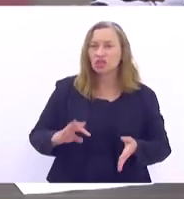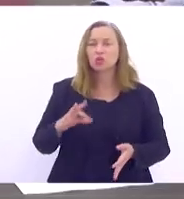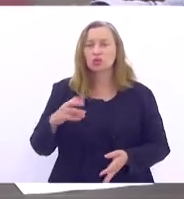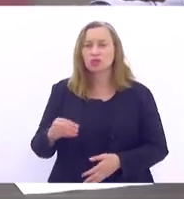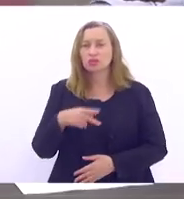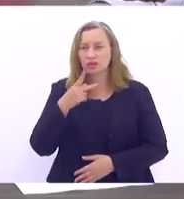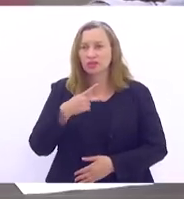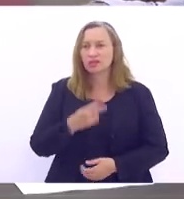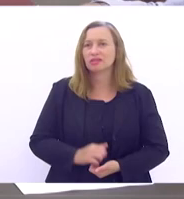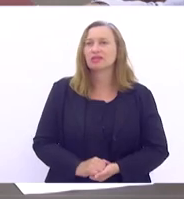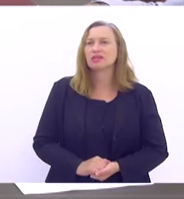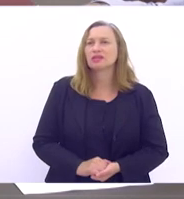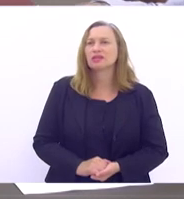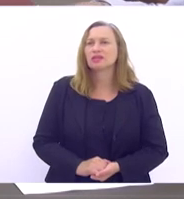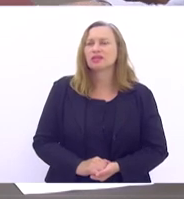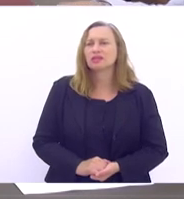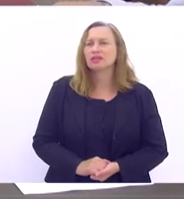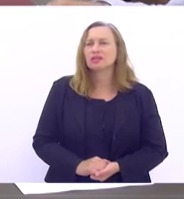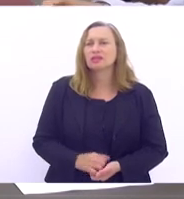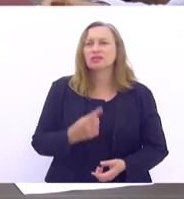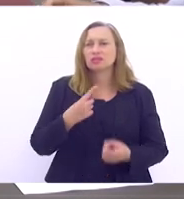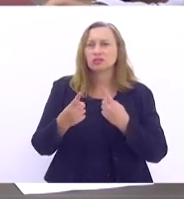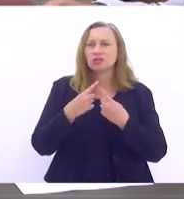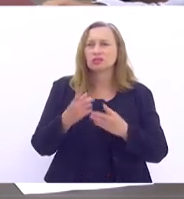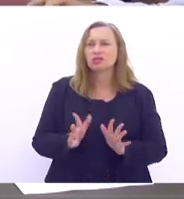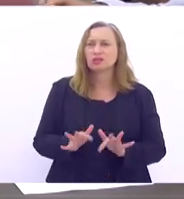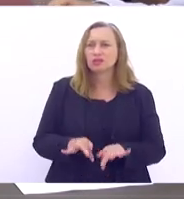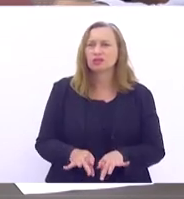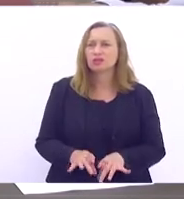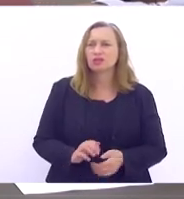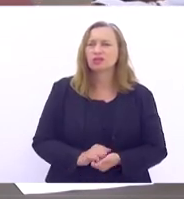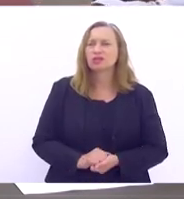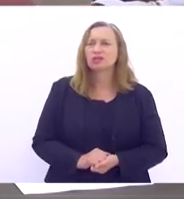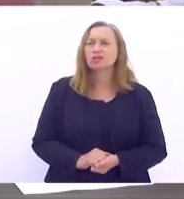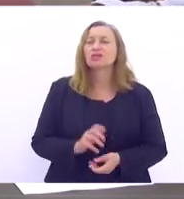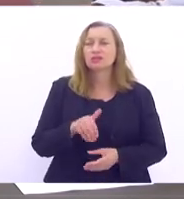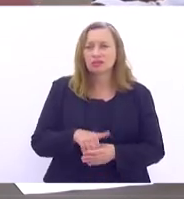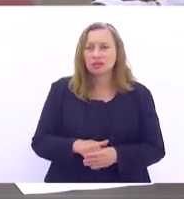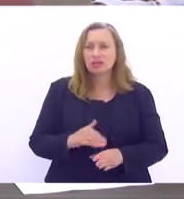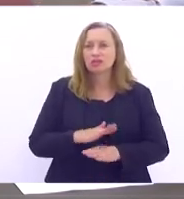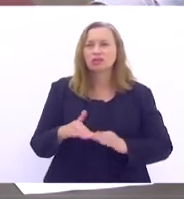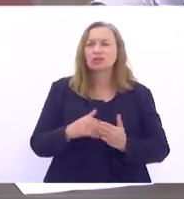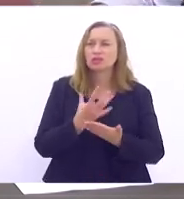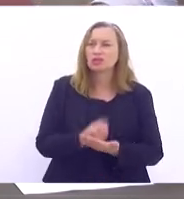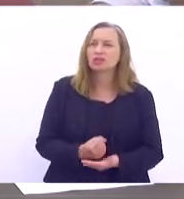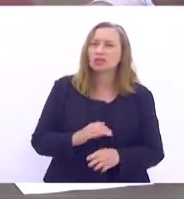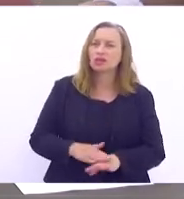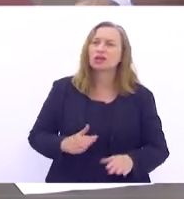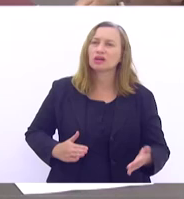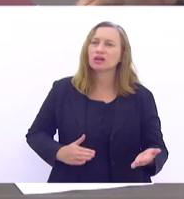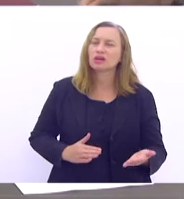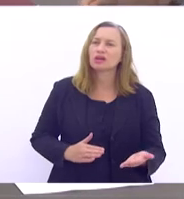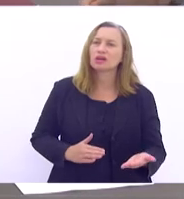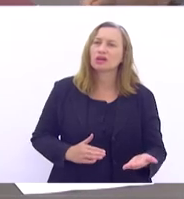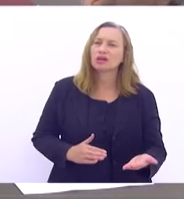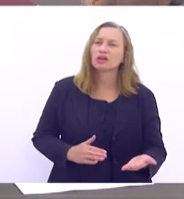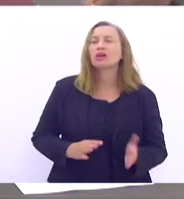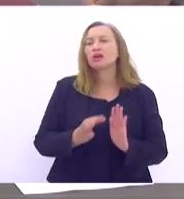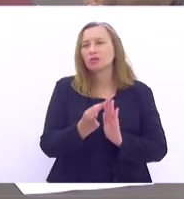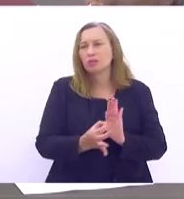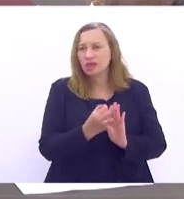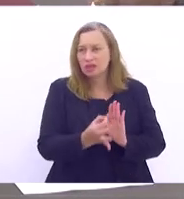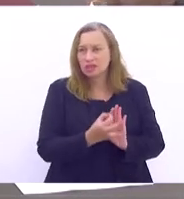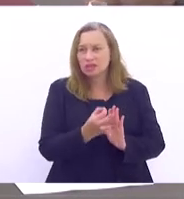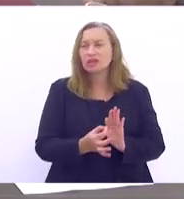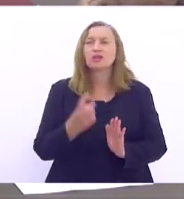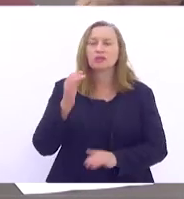disse. Encerrada a discussão. Aqui, em votação, senhores que aprovam, permaneçam como estão. O parecer retificado